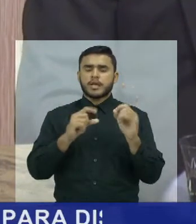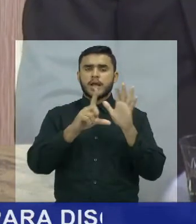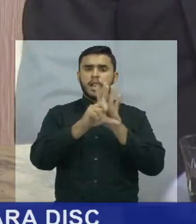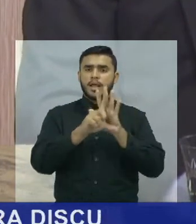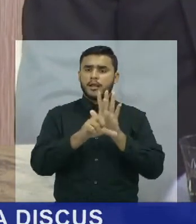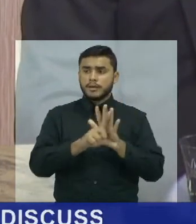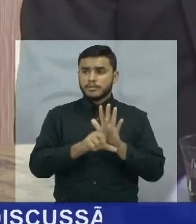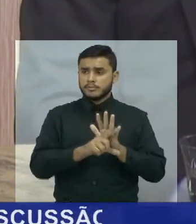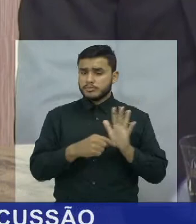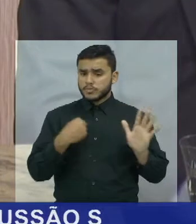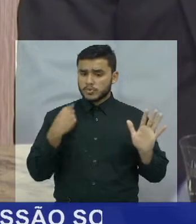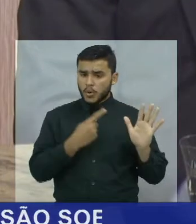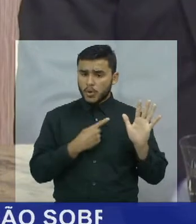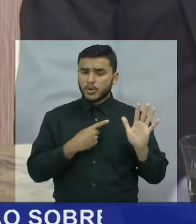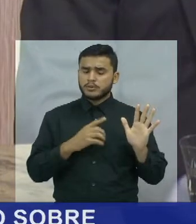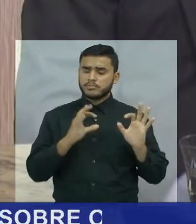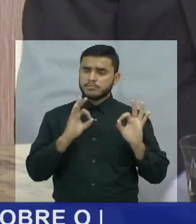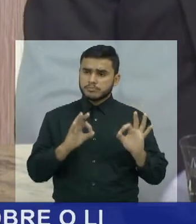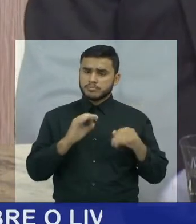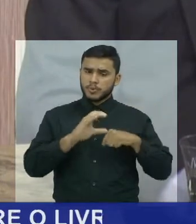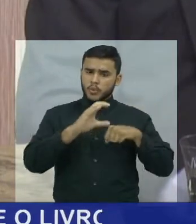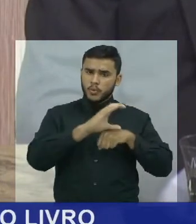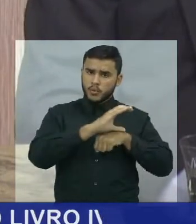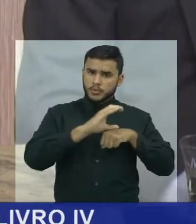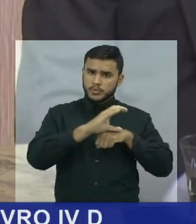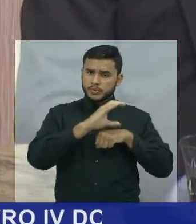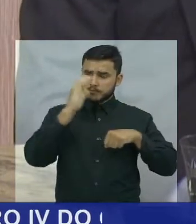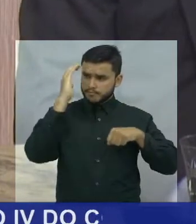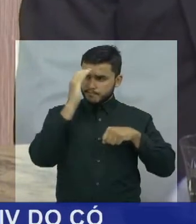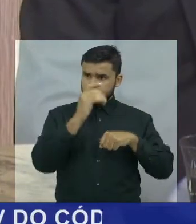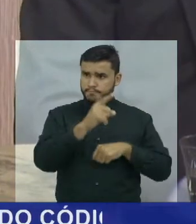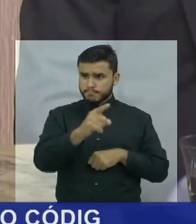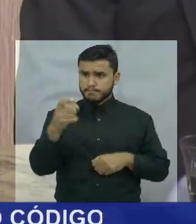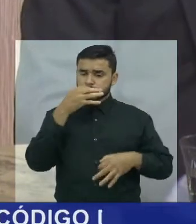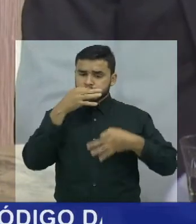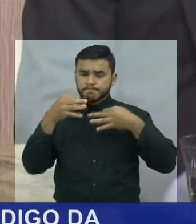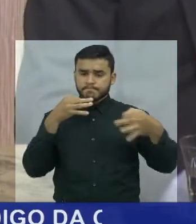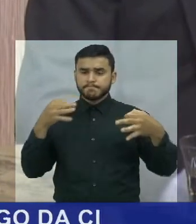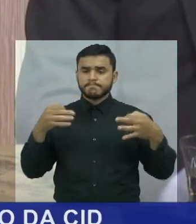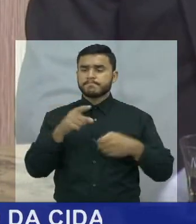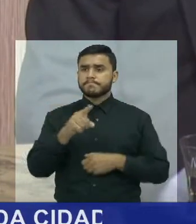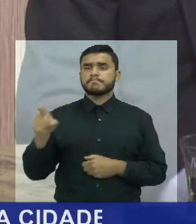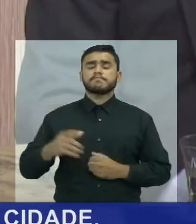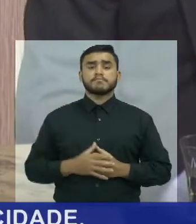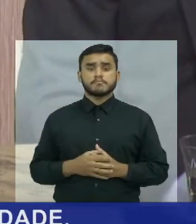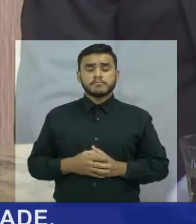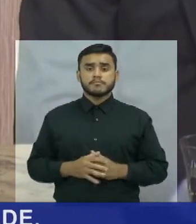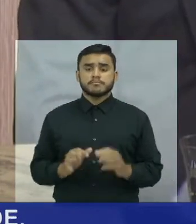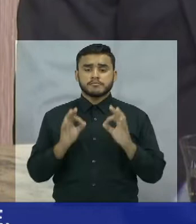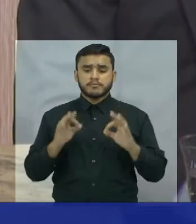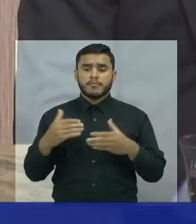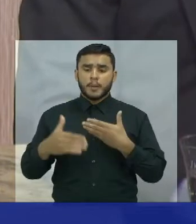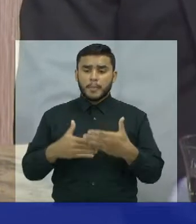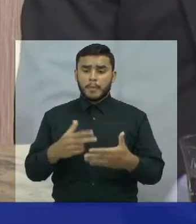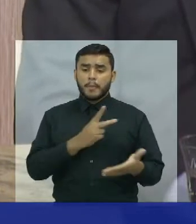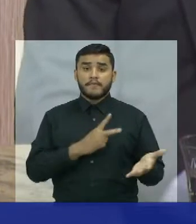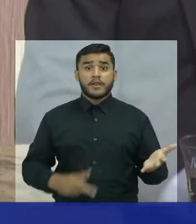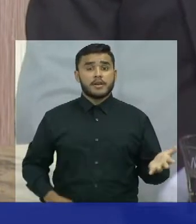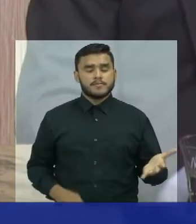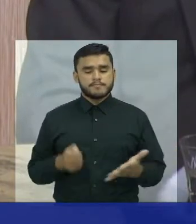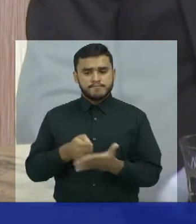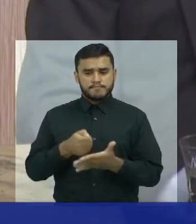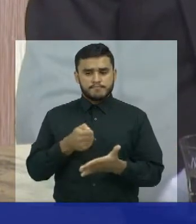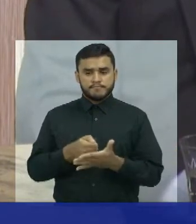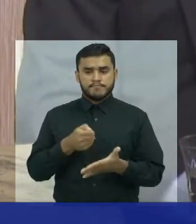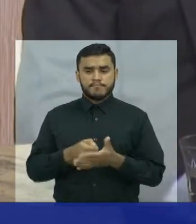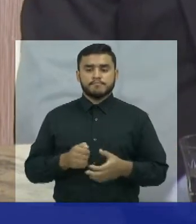prevista na nossa Constituição Federal, ela prevê que o processo legislativo se dê através de vereadores,